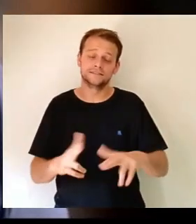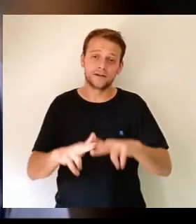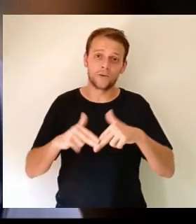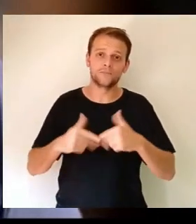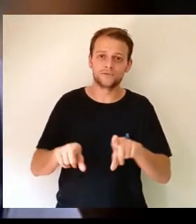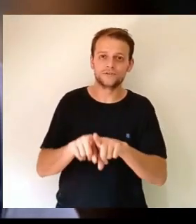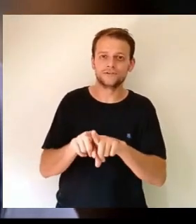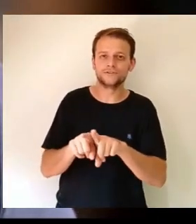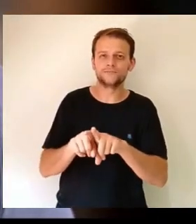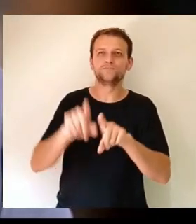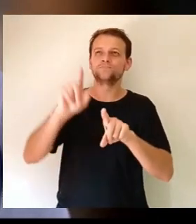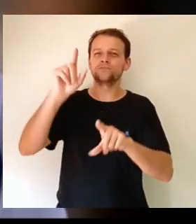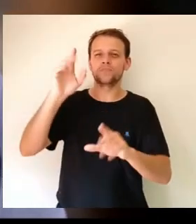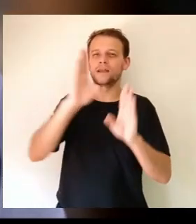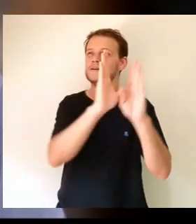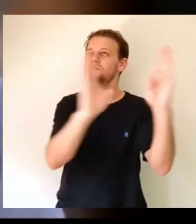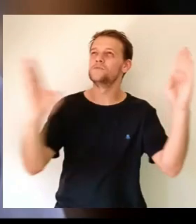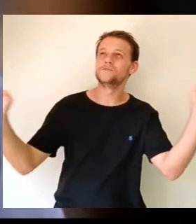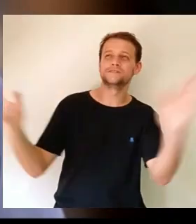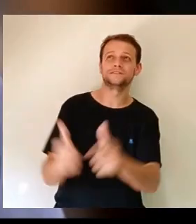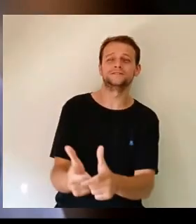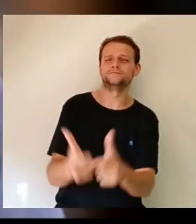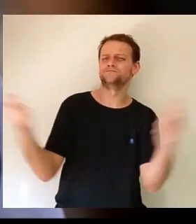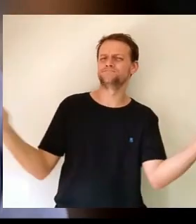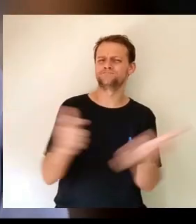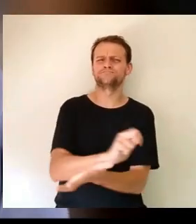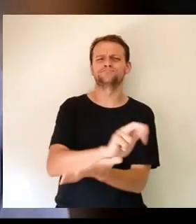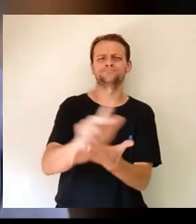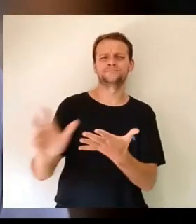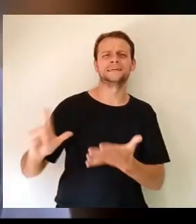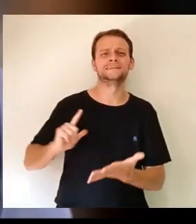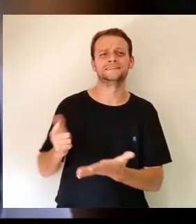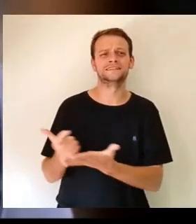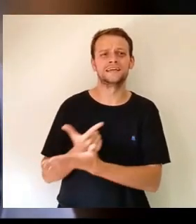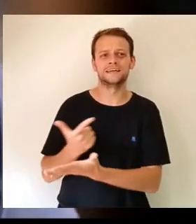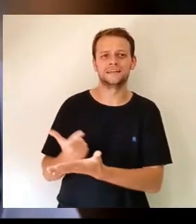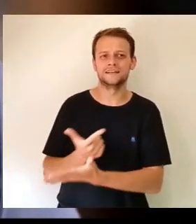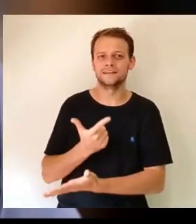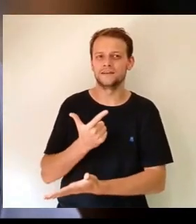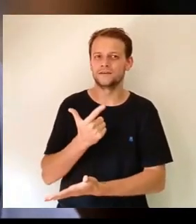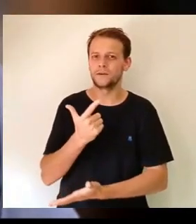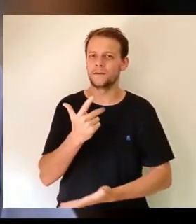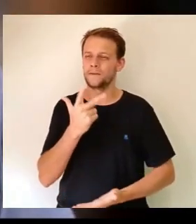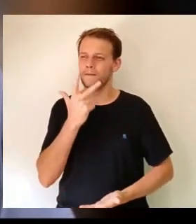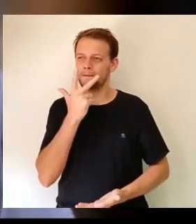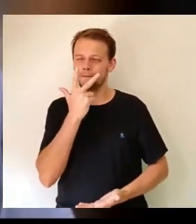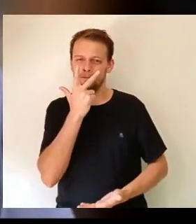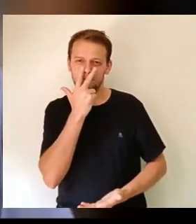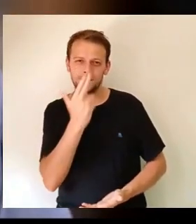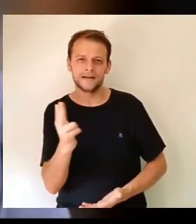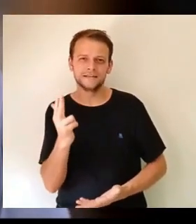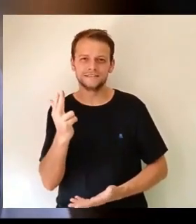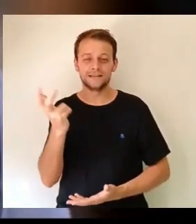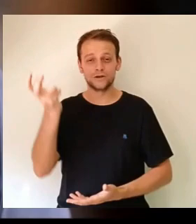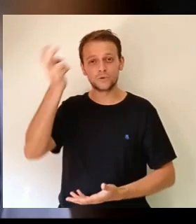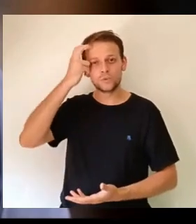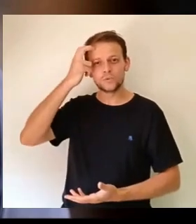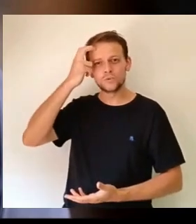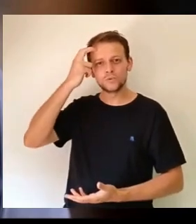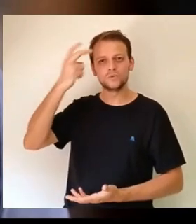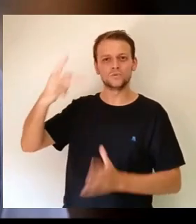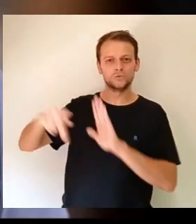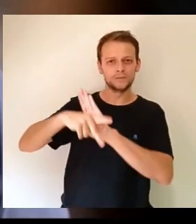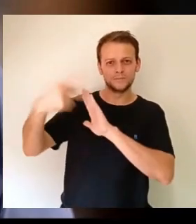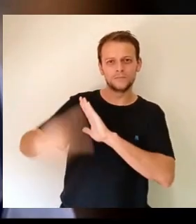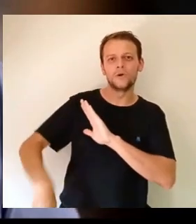né? Então, por isso que também o acervo dele é muito variado. Tem livros que você imagina que é meio de cultura